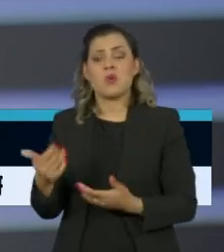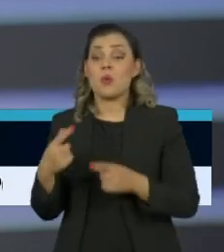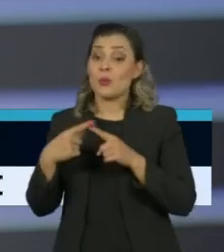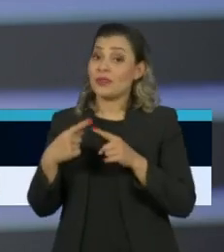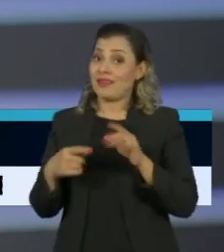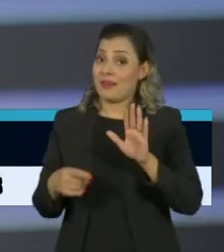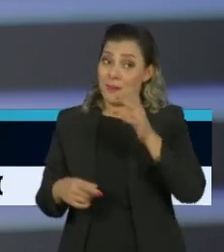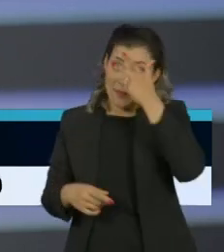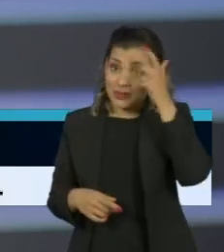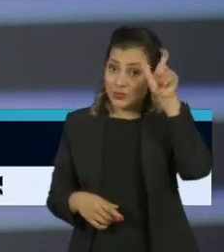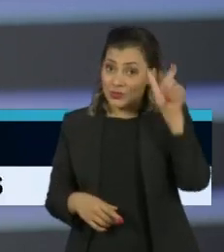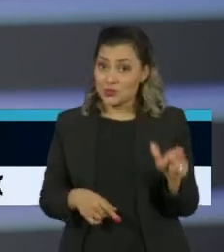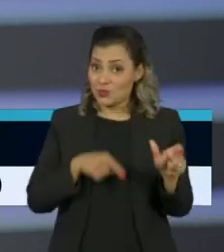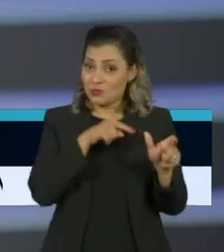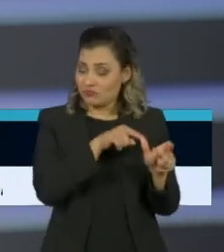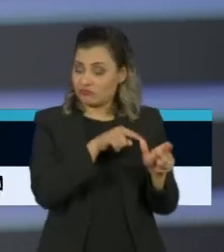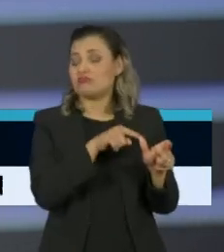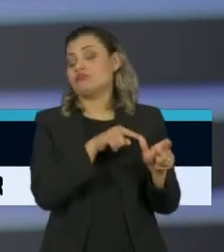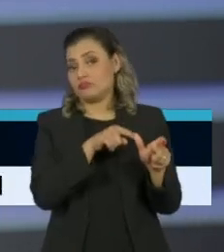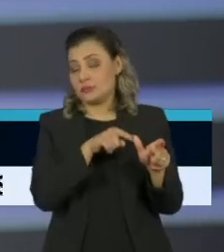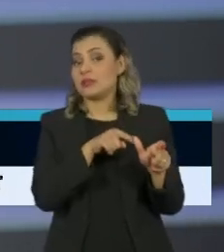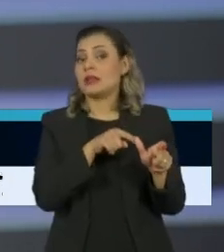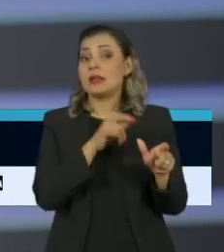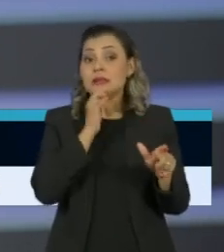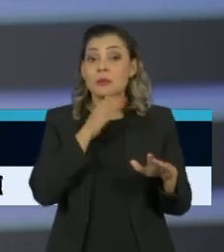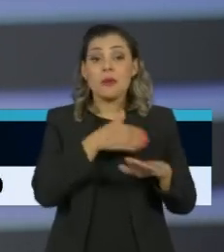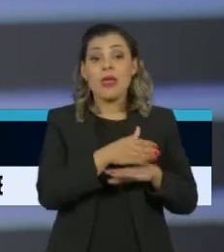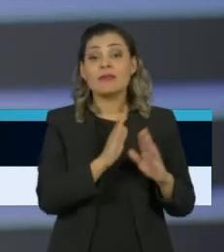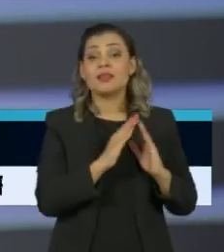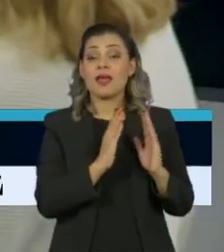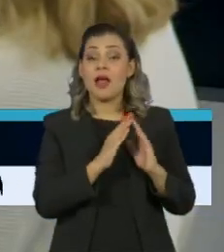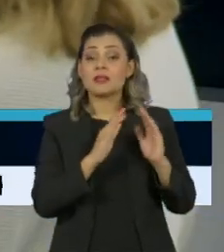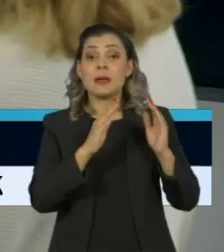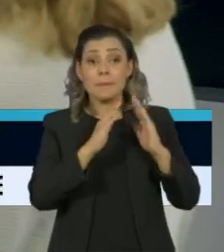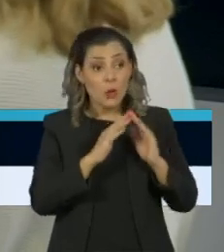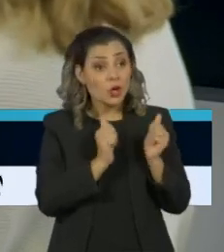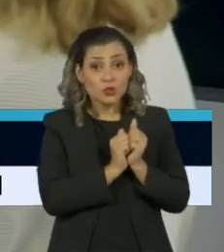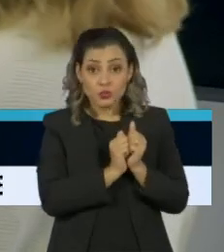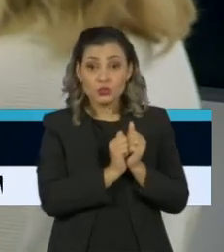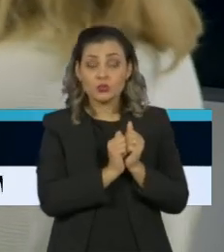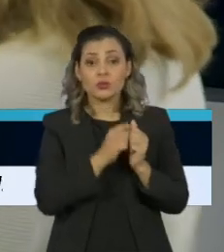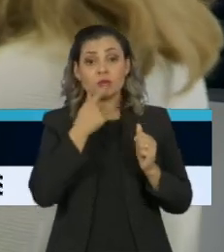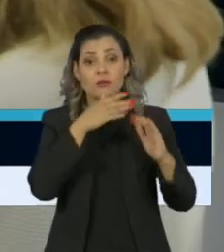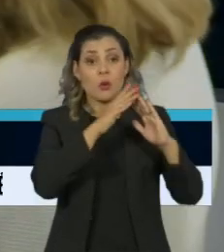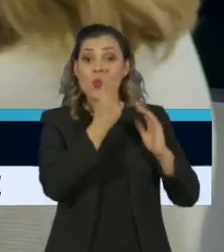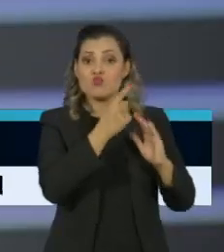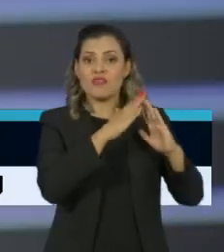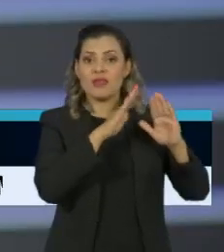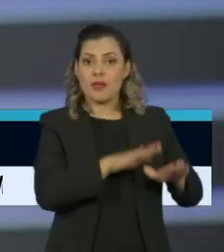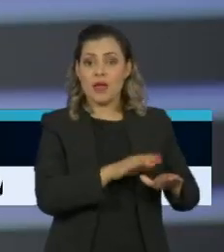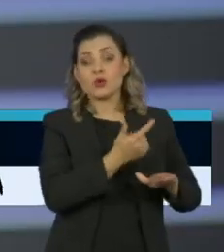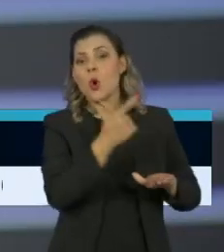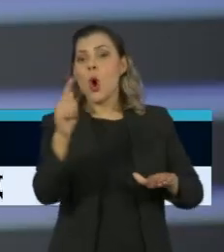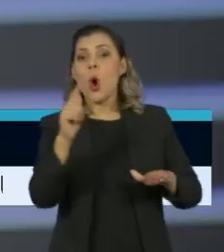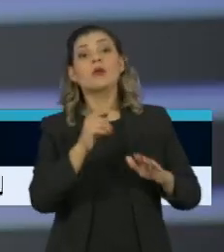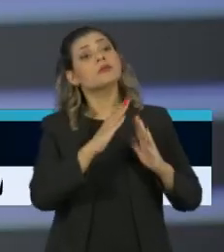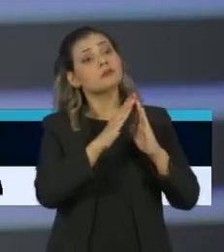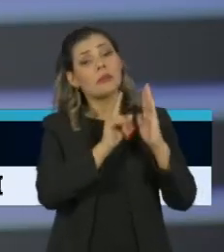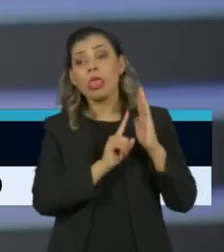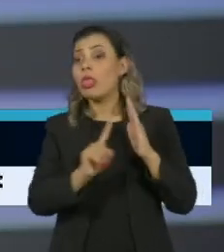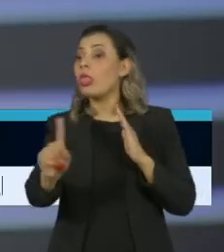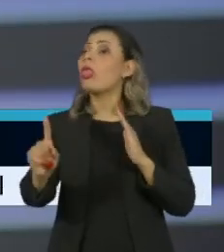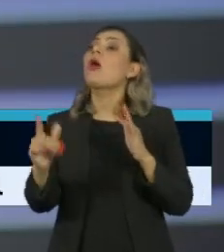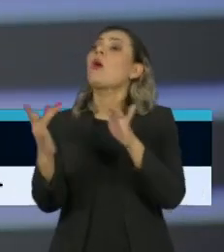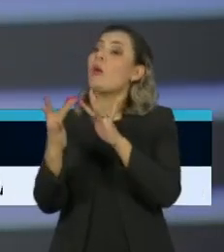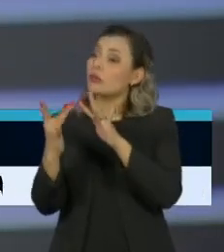alguém que eventualmente entra na sua casa alguém que mora com você você não tá saindo de casa teve contato